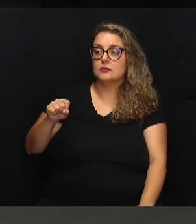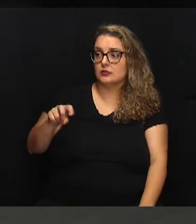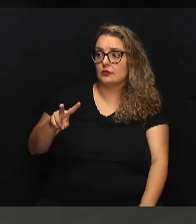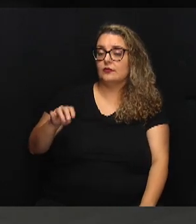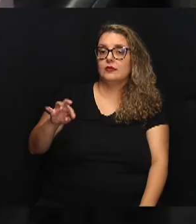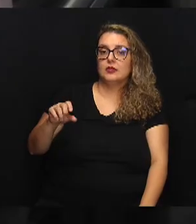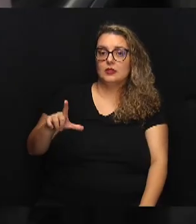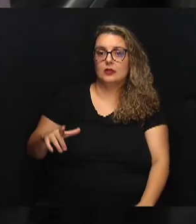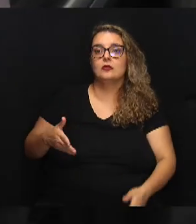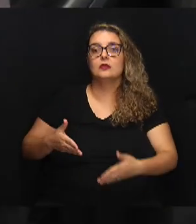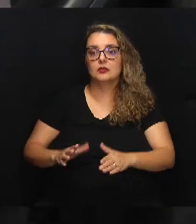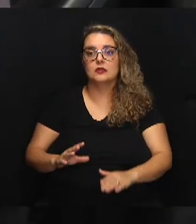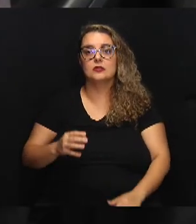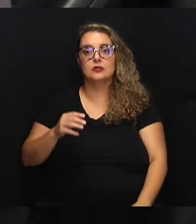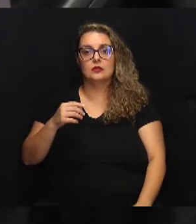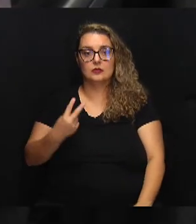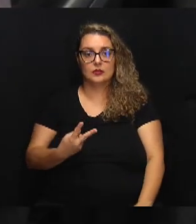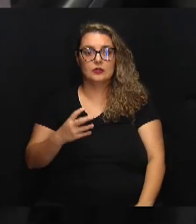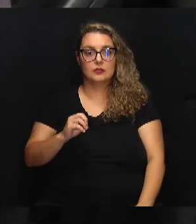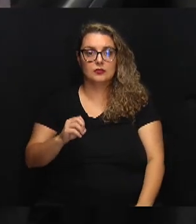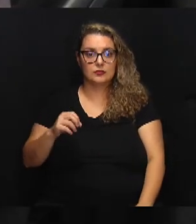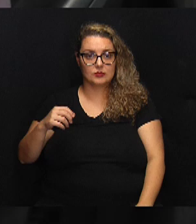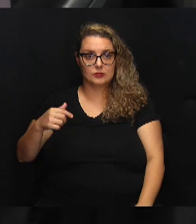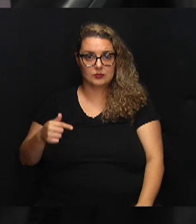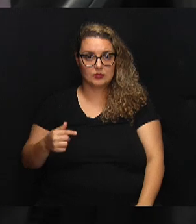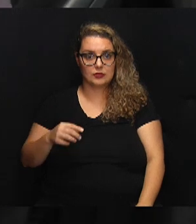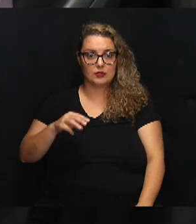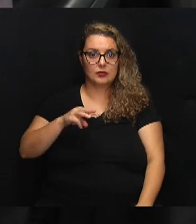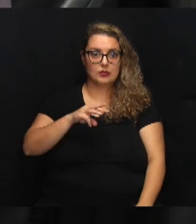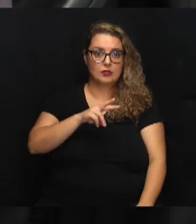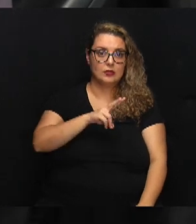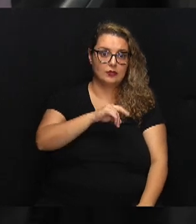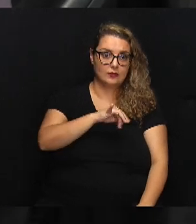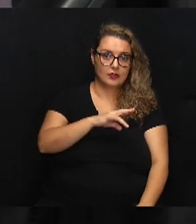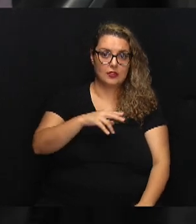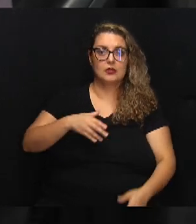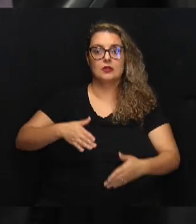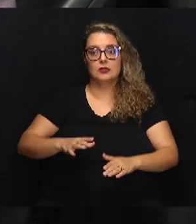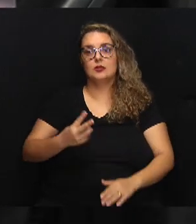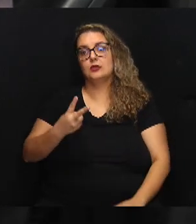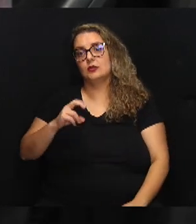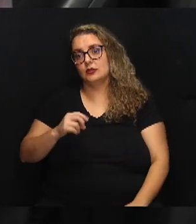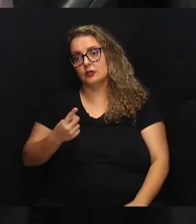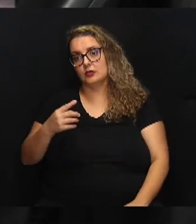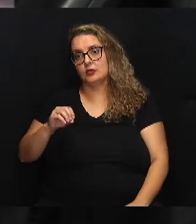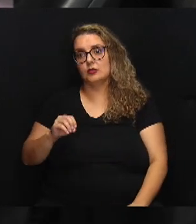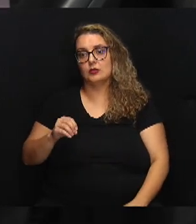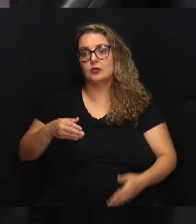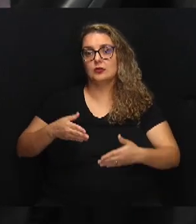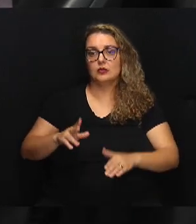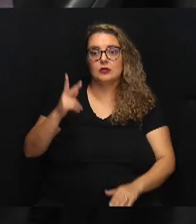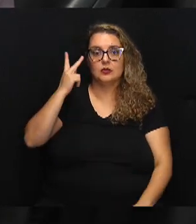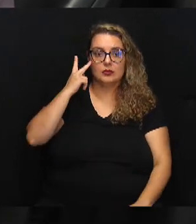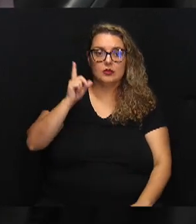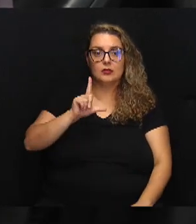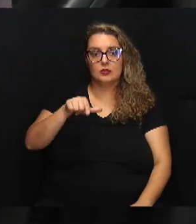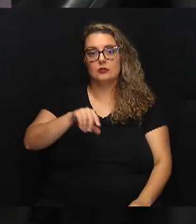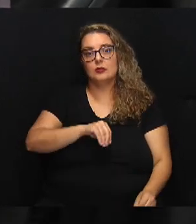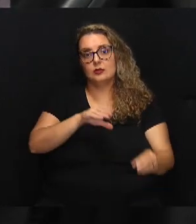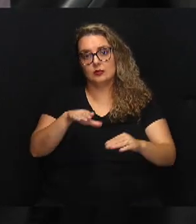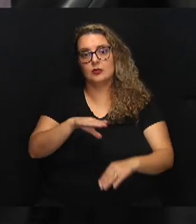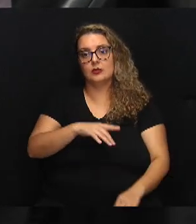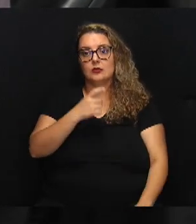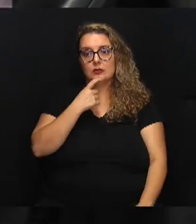Nasceu em 2007. 2007. Isso. E o Vini, que nasceu aqui? Em 2010, o Vini nasceu em São Paulo e logo depois nós viemos para